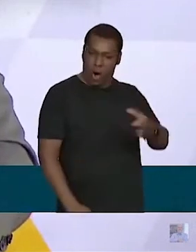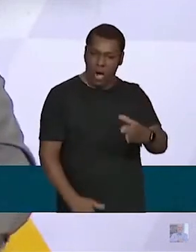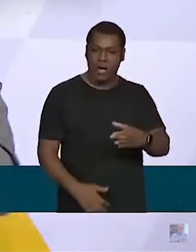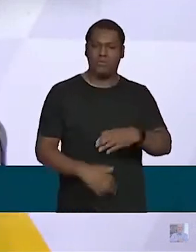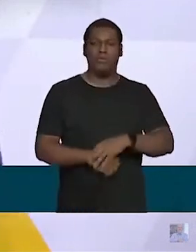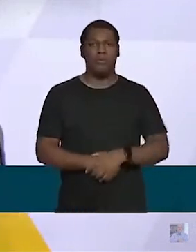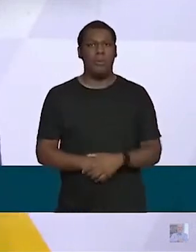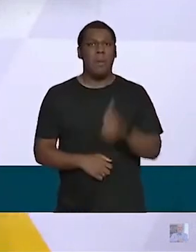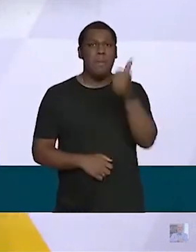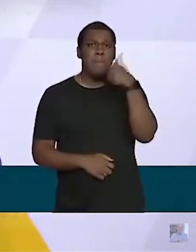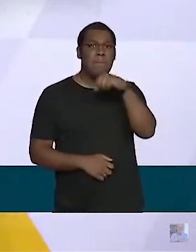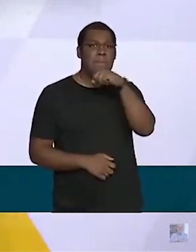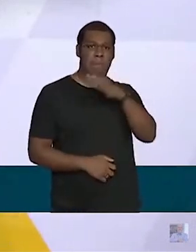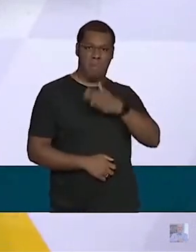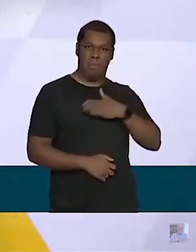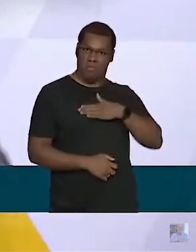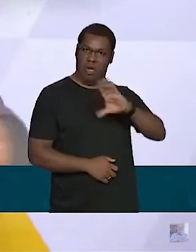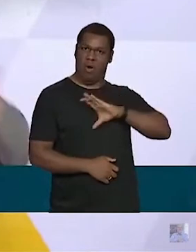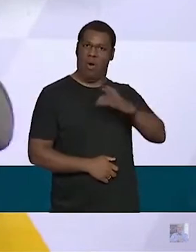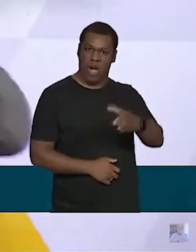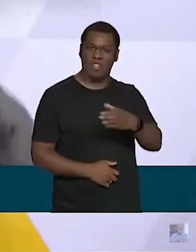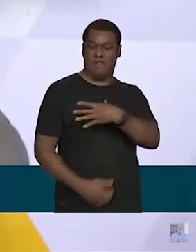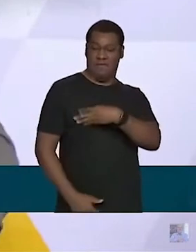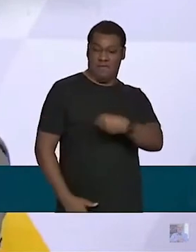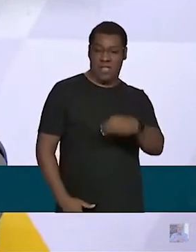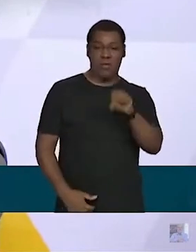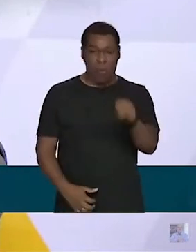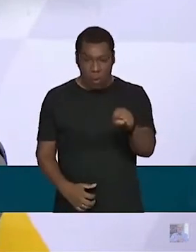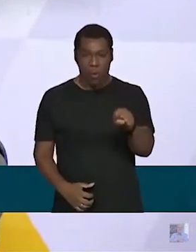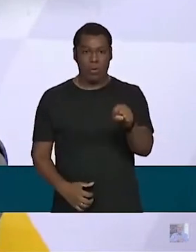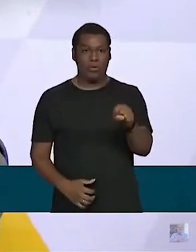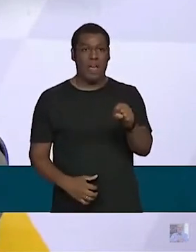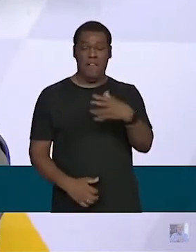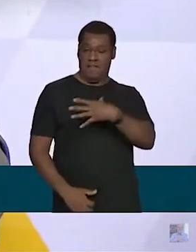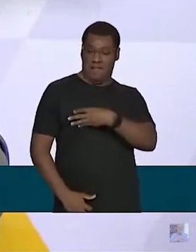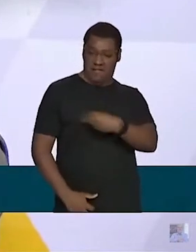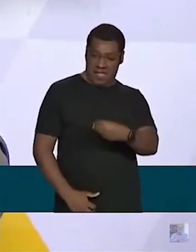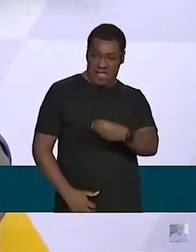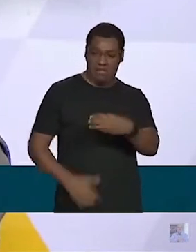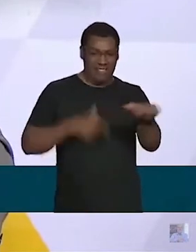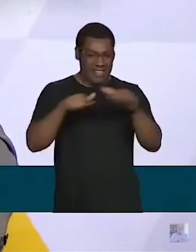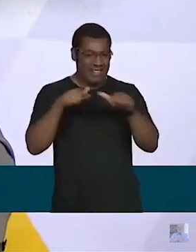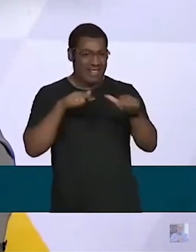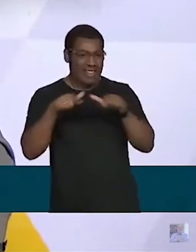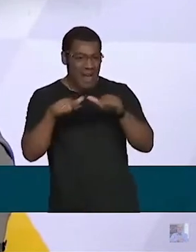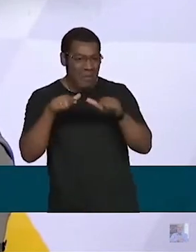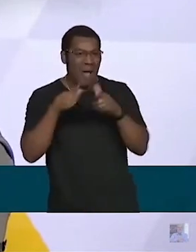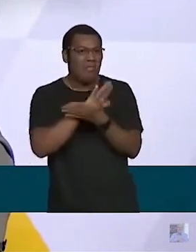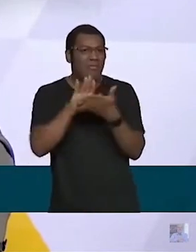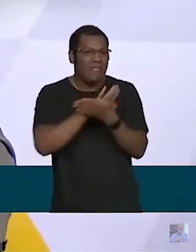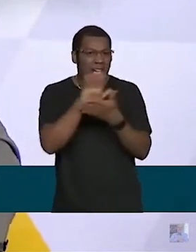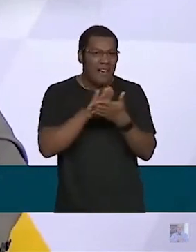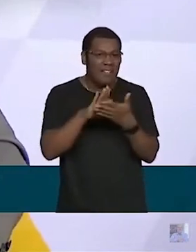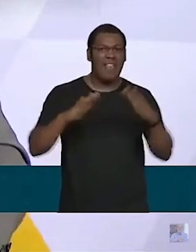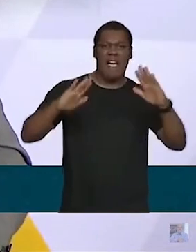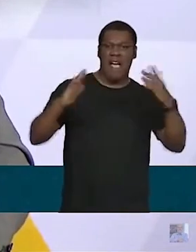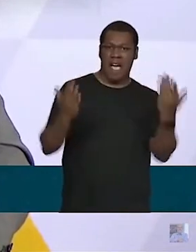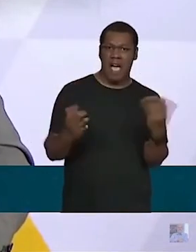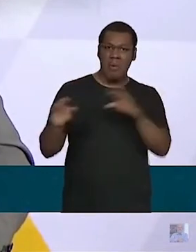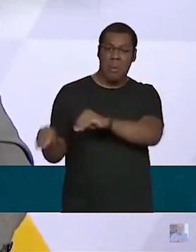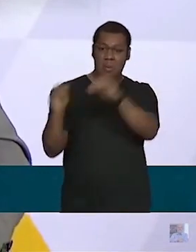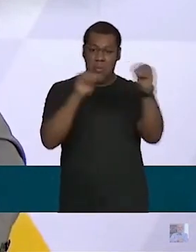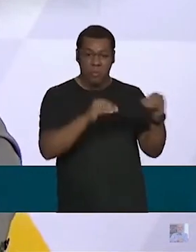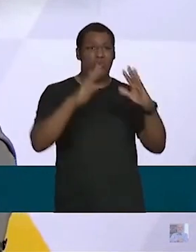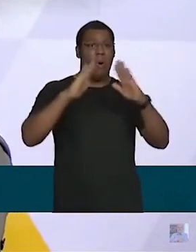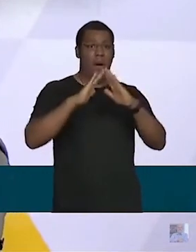morava, com 8 filhos, ninguém trabalhava, foi morar num barraco. E ela